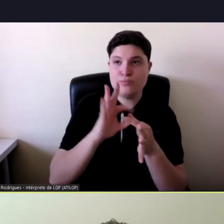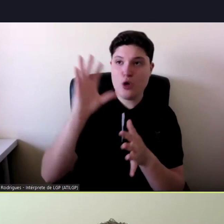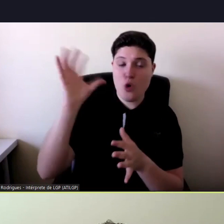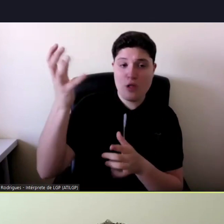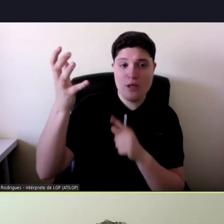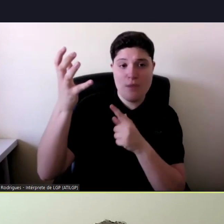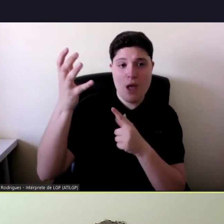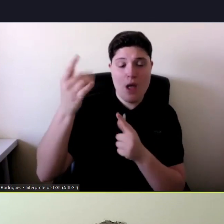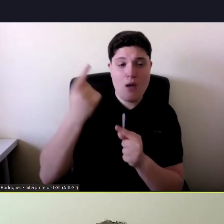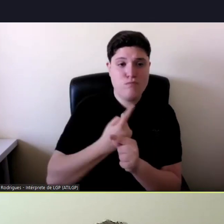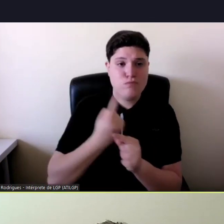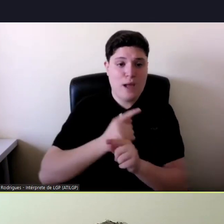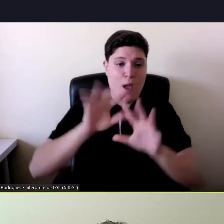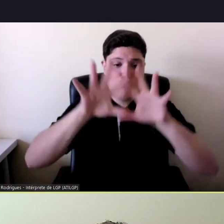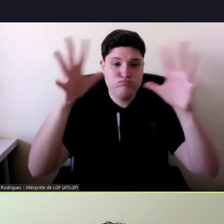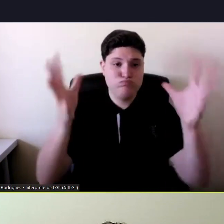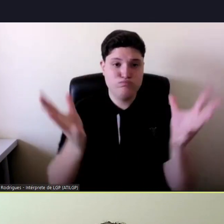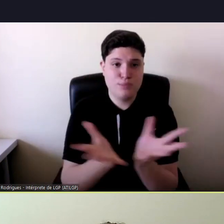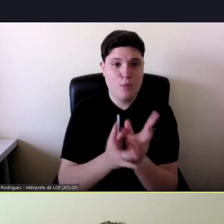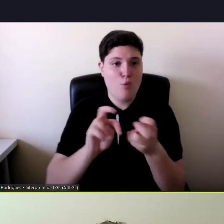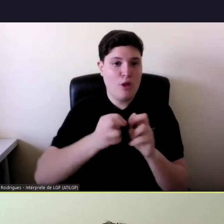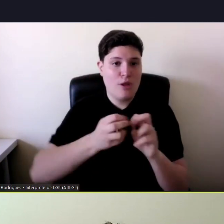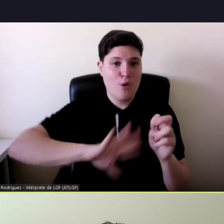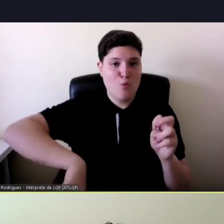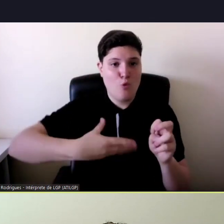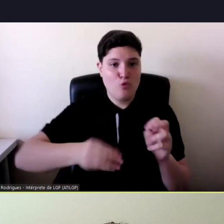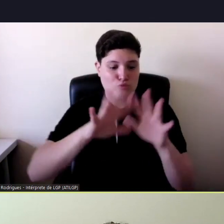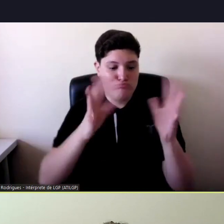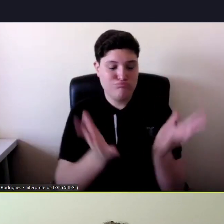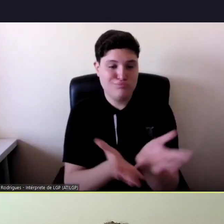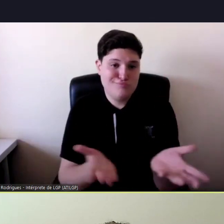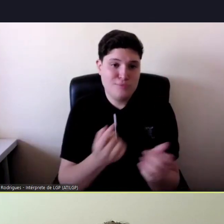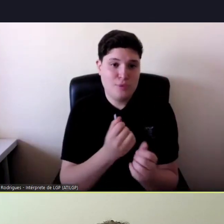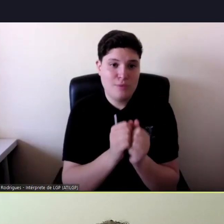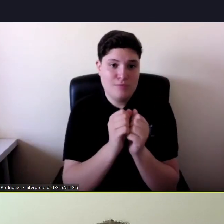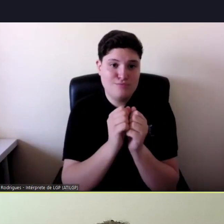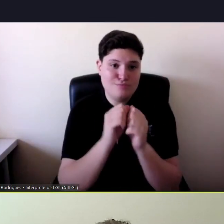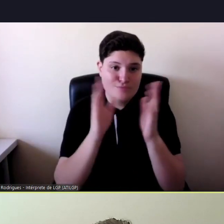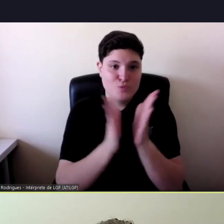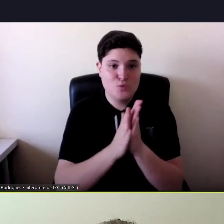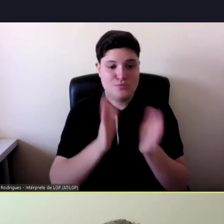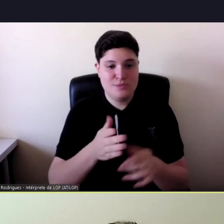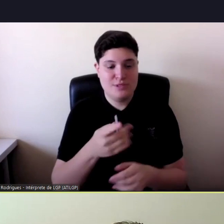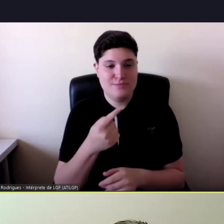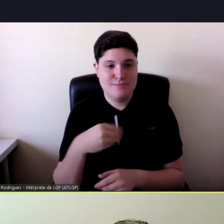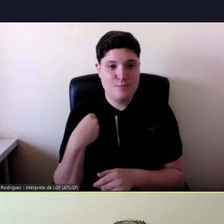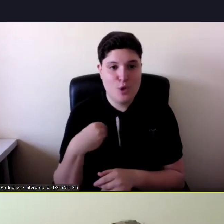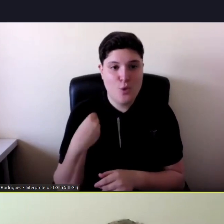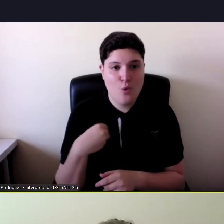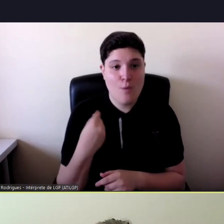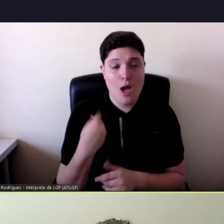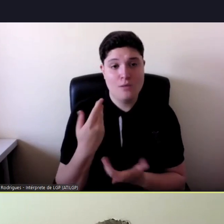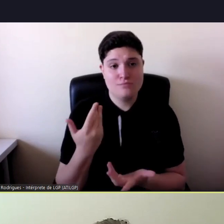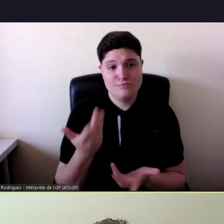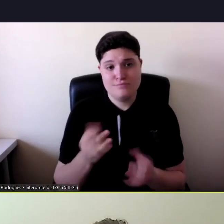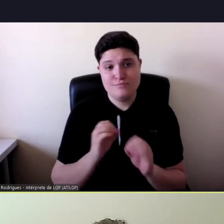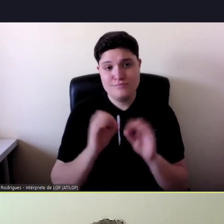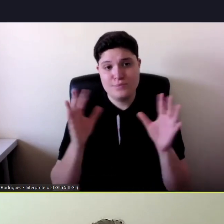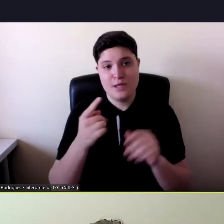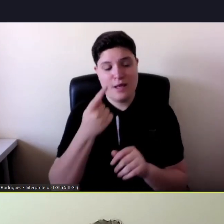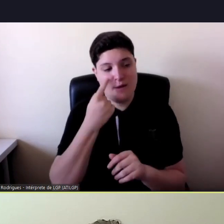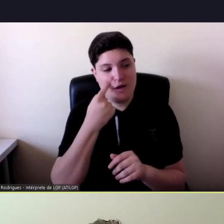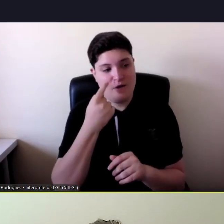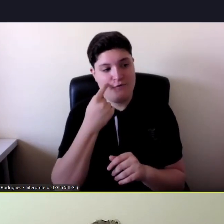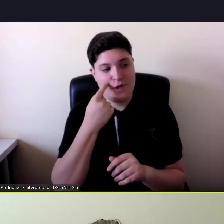temos, que decorre até 2026 e que não tem custos para quem, para as empresas, essa formação é a título